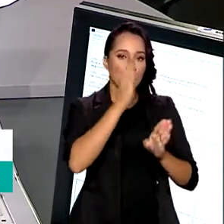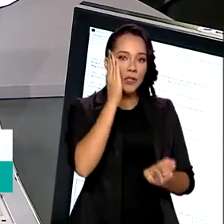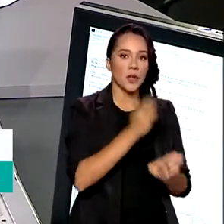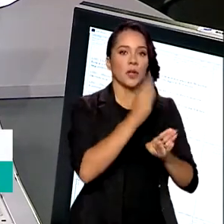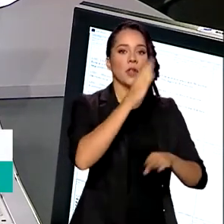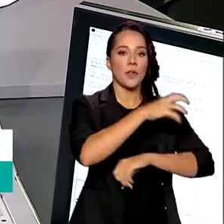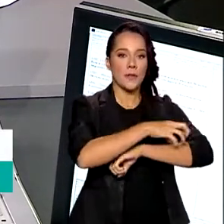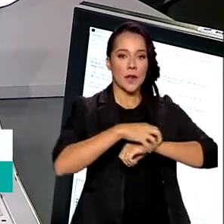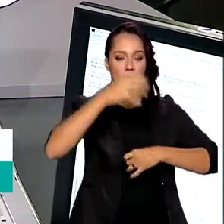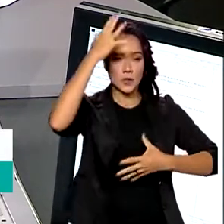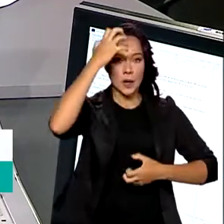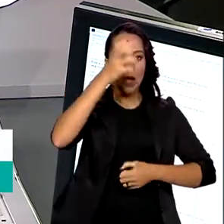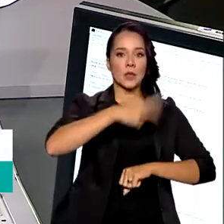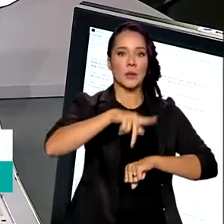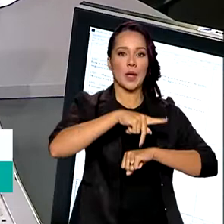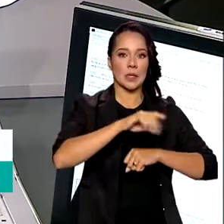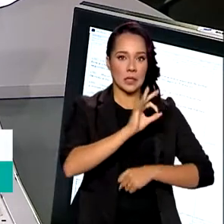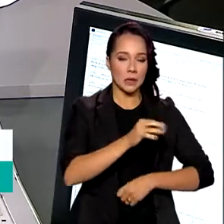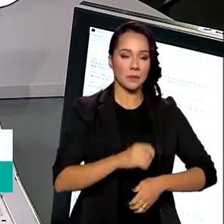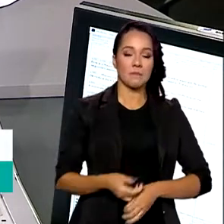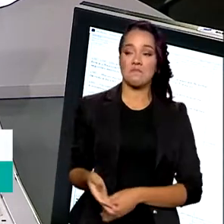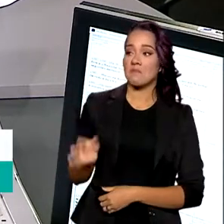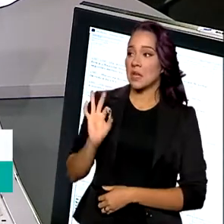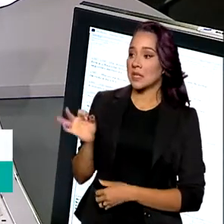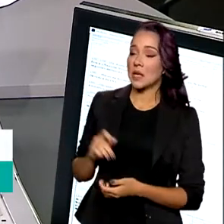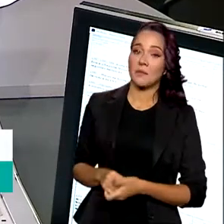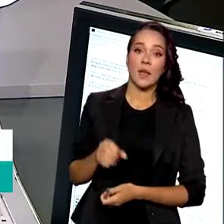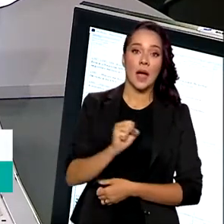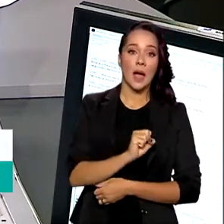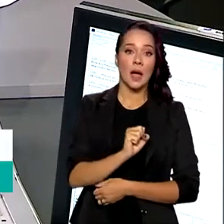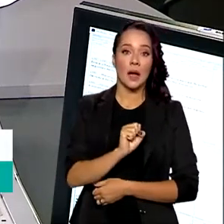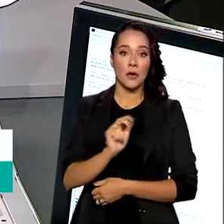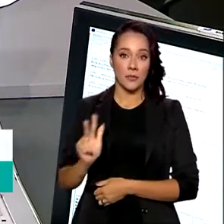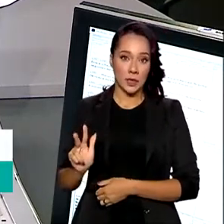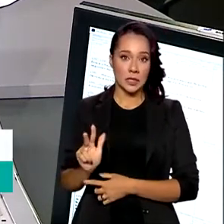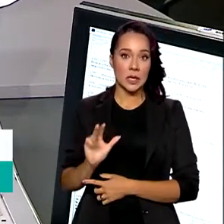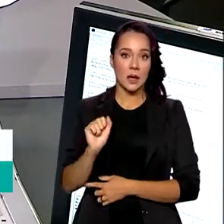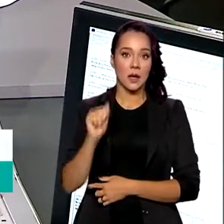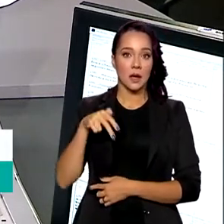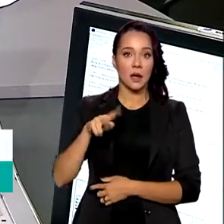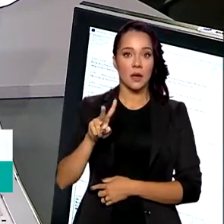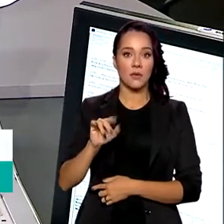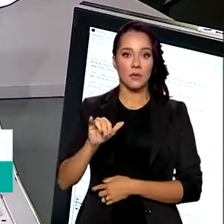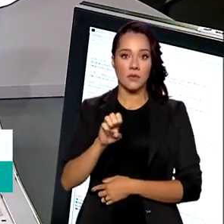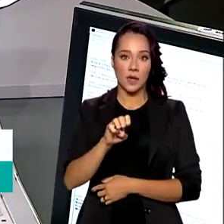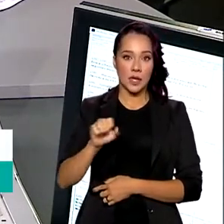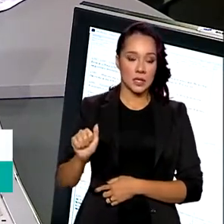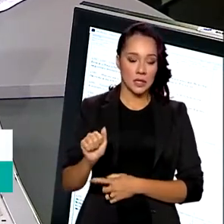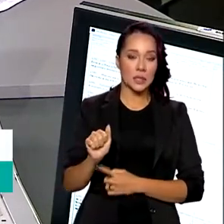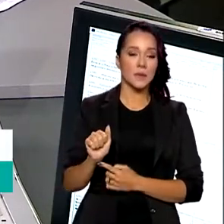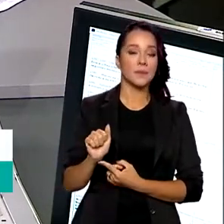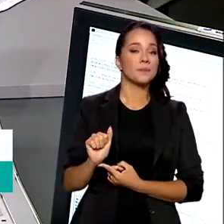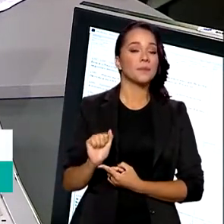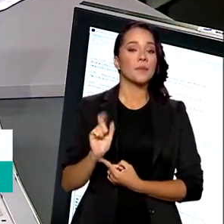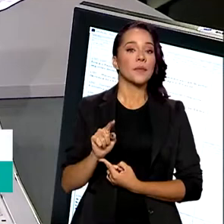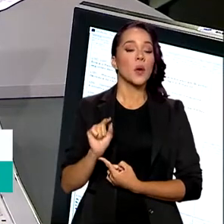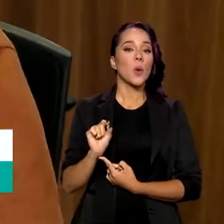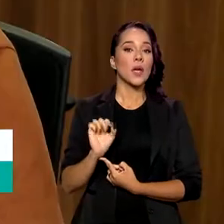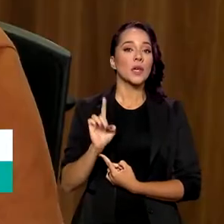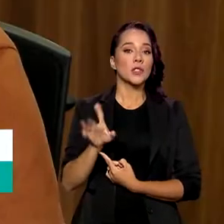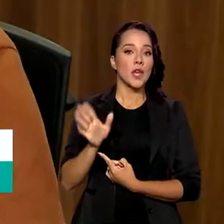diagnóstico da monkeypox no País É isso mesmo a agência então de vigilância sanitária né Agência Nacional de Vigilância